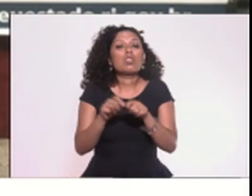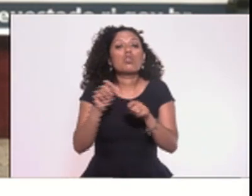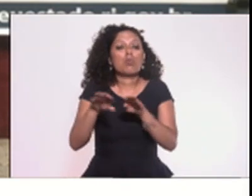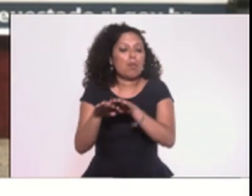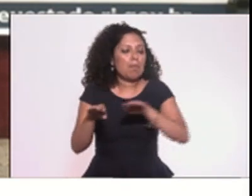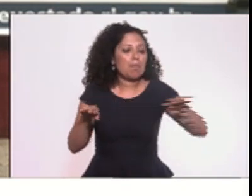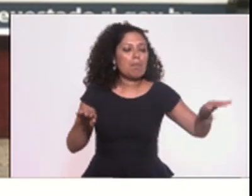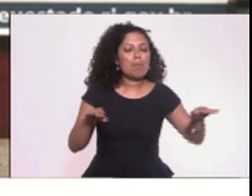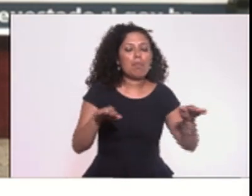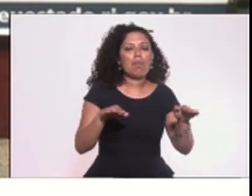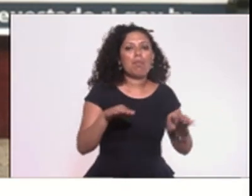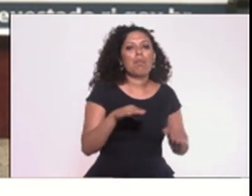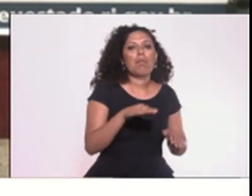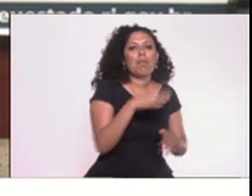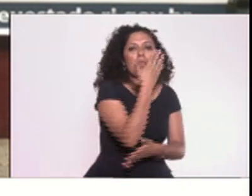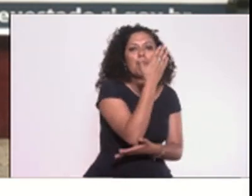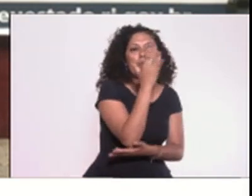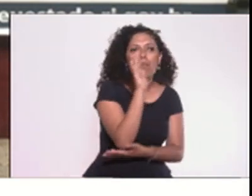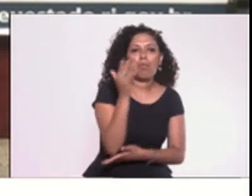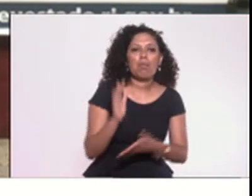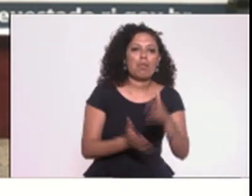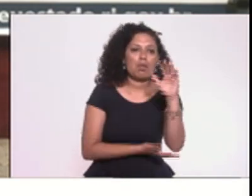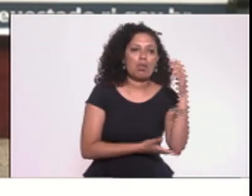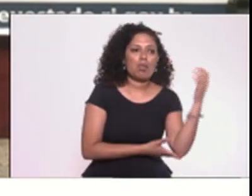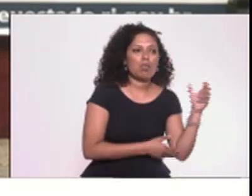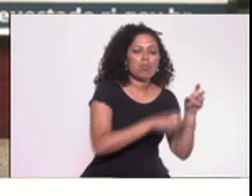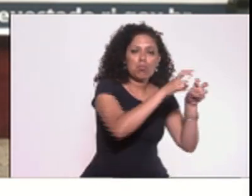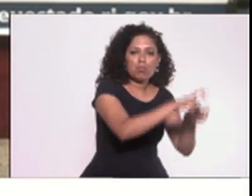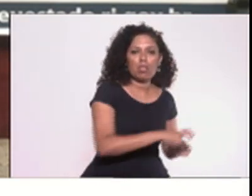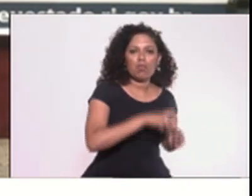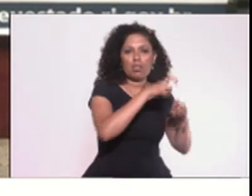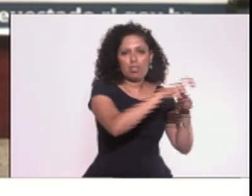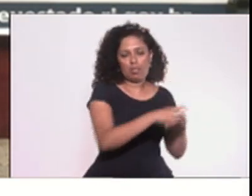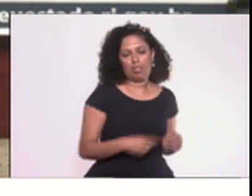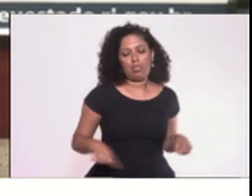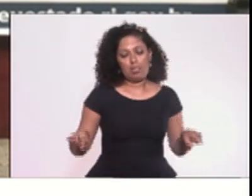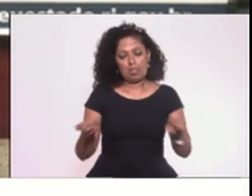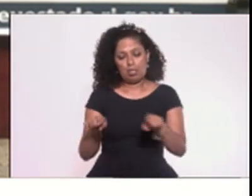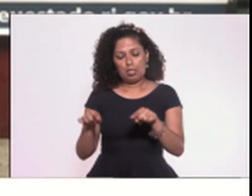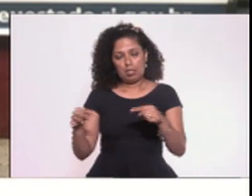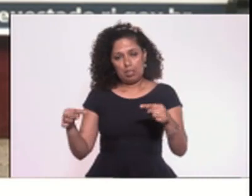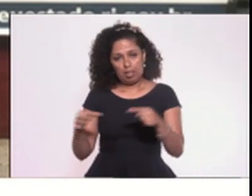E aí entra a questão dos resíduos também, que a gente vai apresentar no